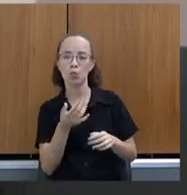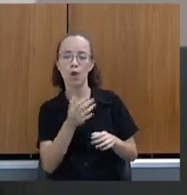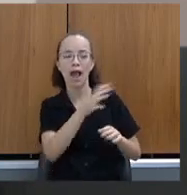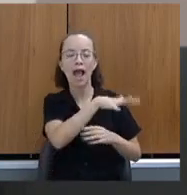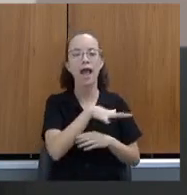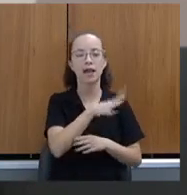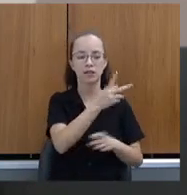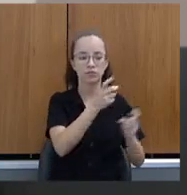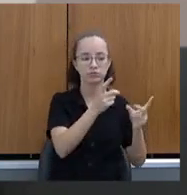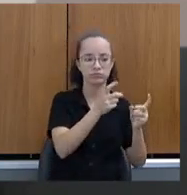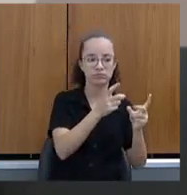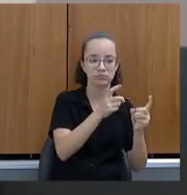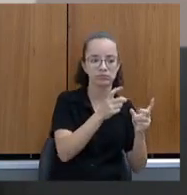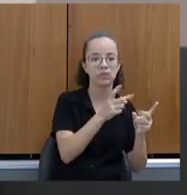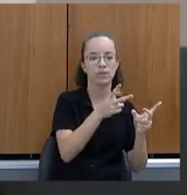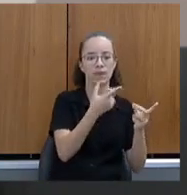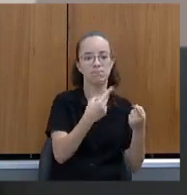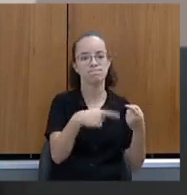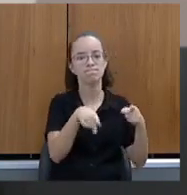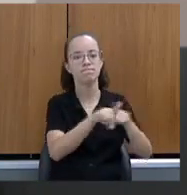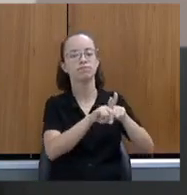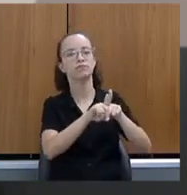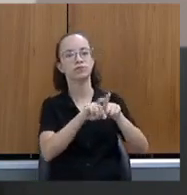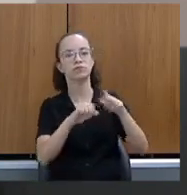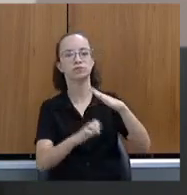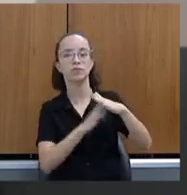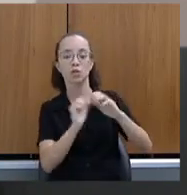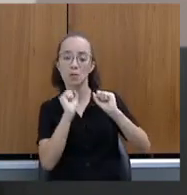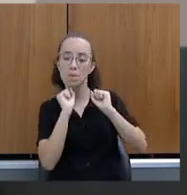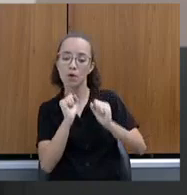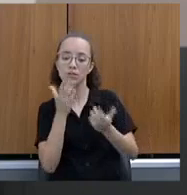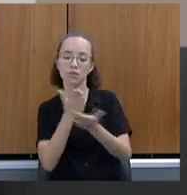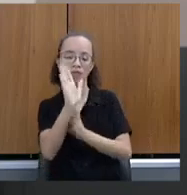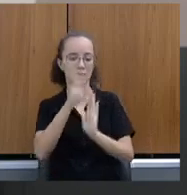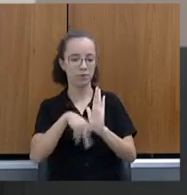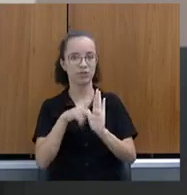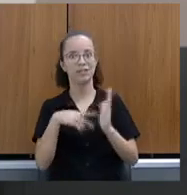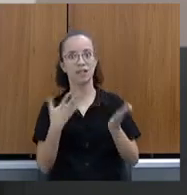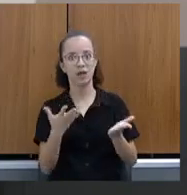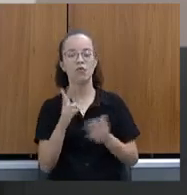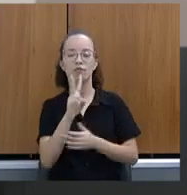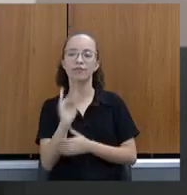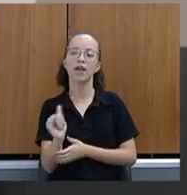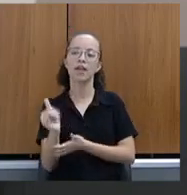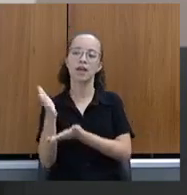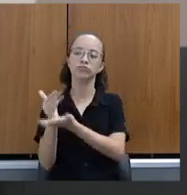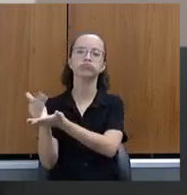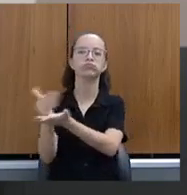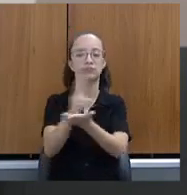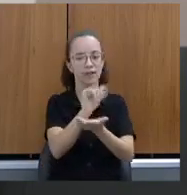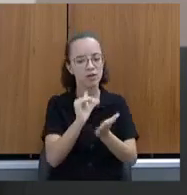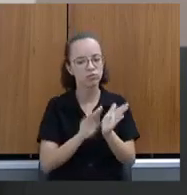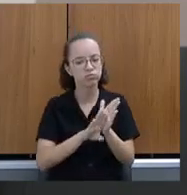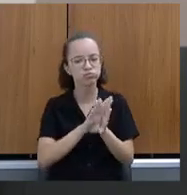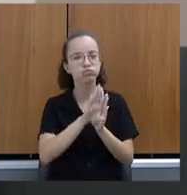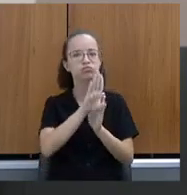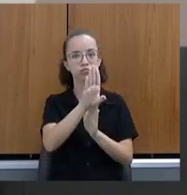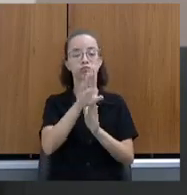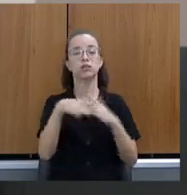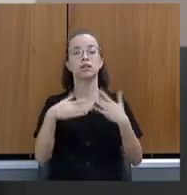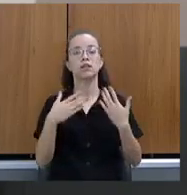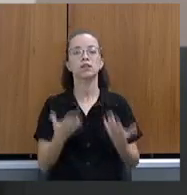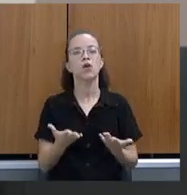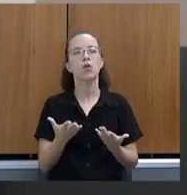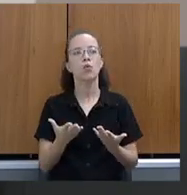aumente o seu valor e possa aprovar os projetos vão aumentar muito a captação e o descentra traz o entendimento